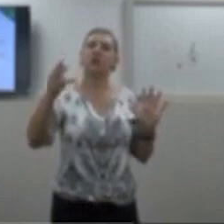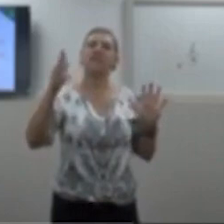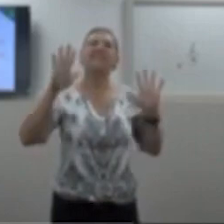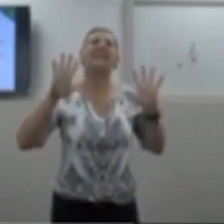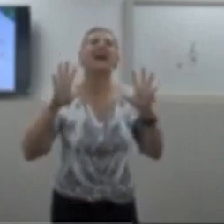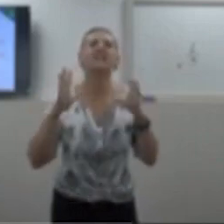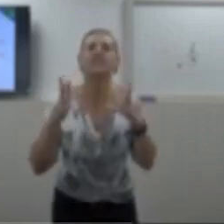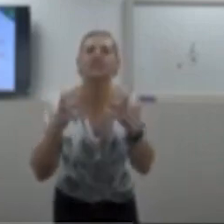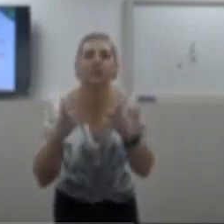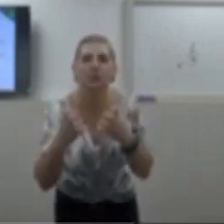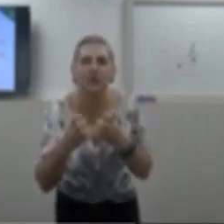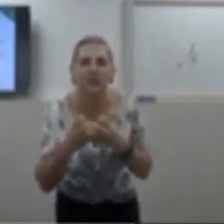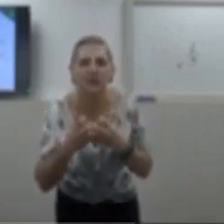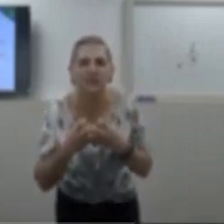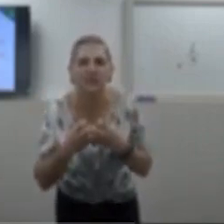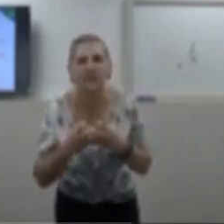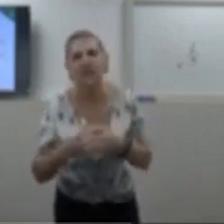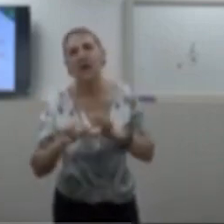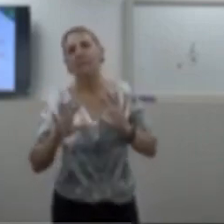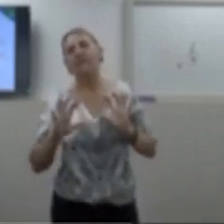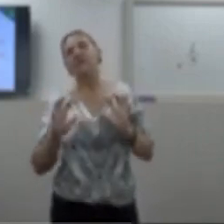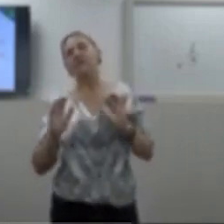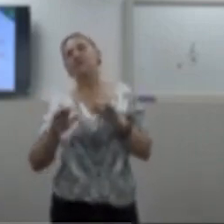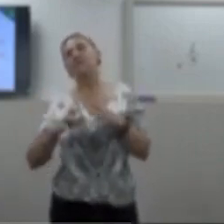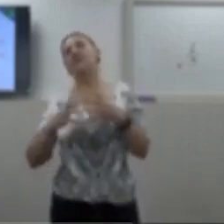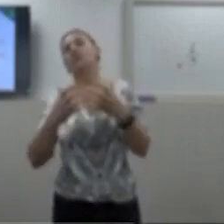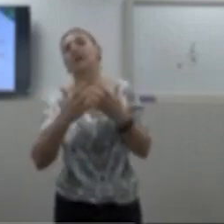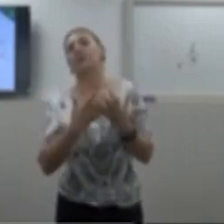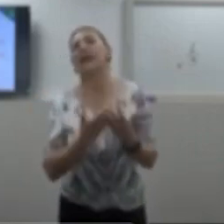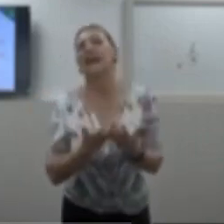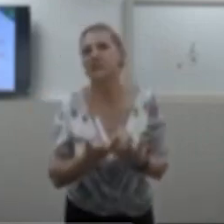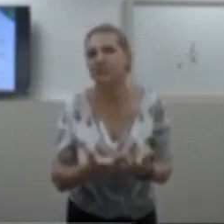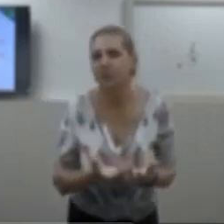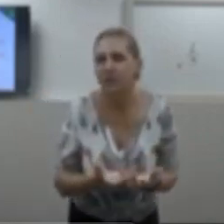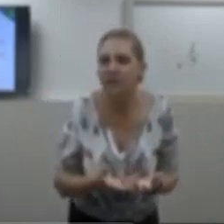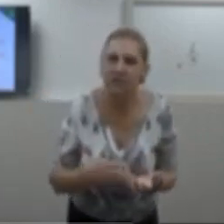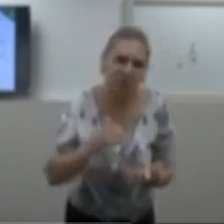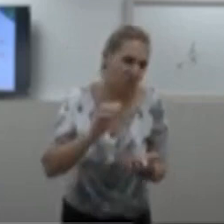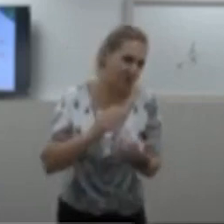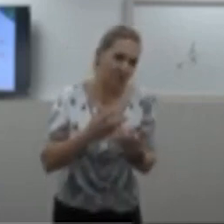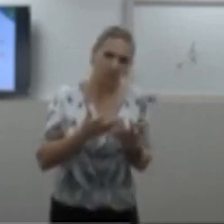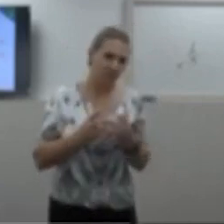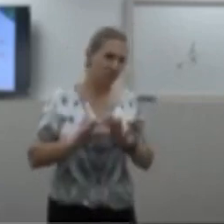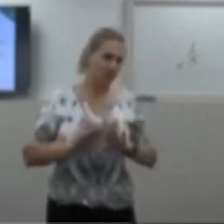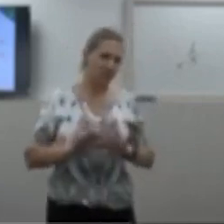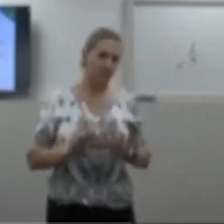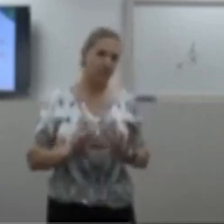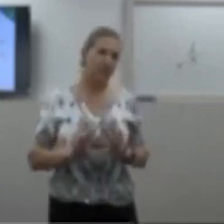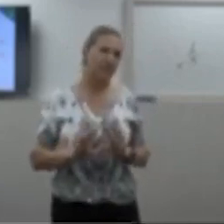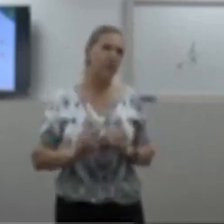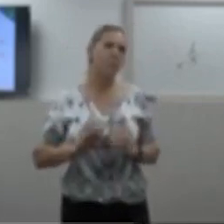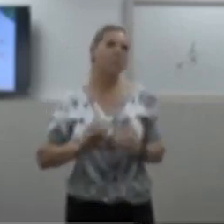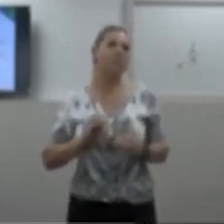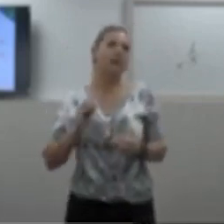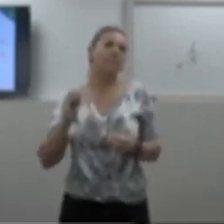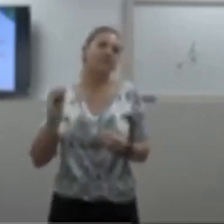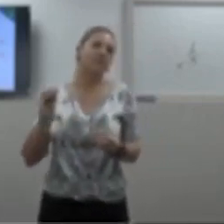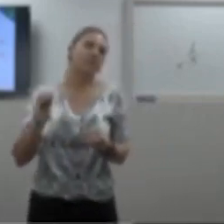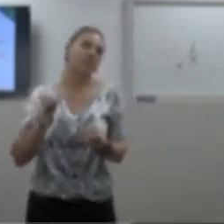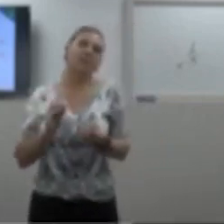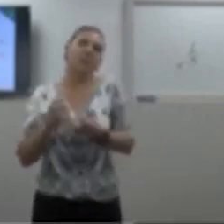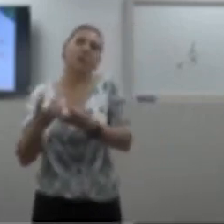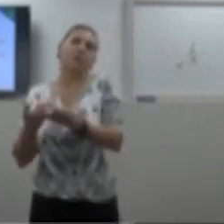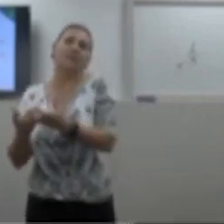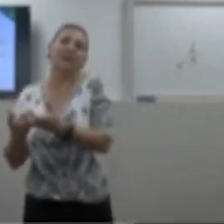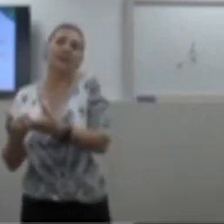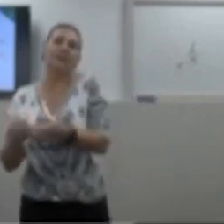7, 8, 9, 10 figurinhas. Para você não dizer eu tenho 10 figurinhas, ou você pode dizer sem problema nenhum, mas